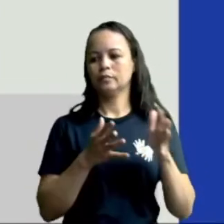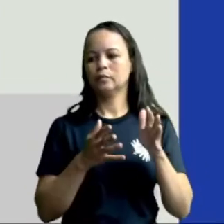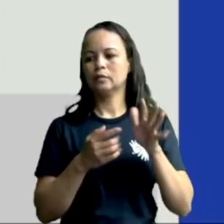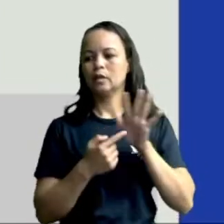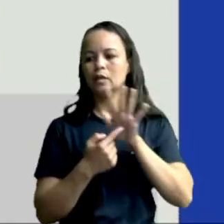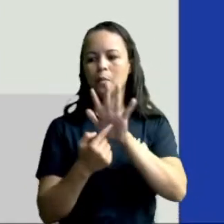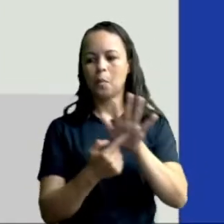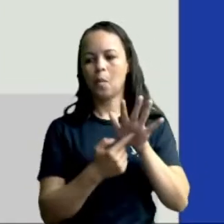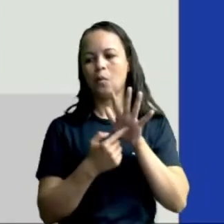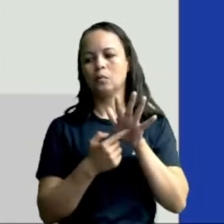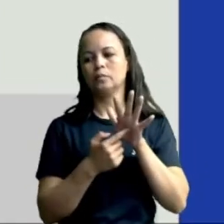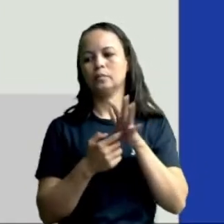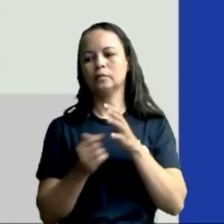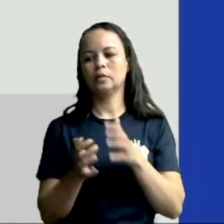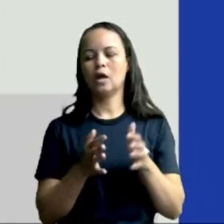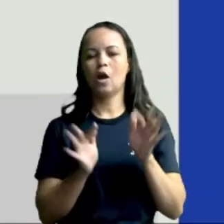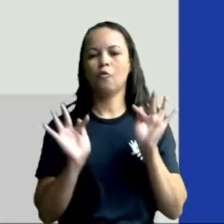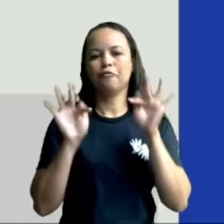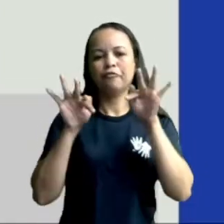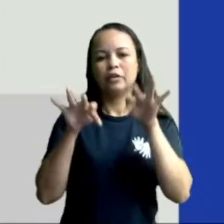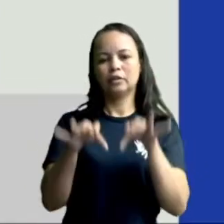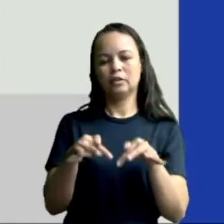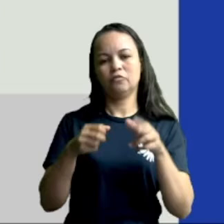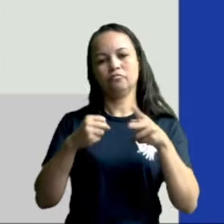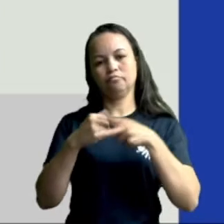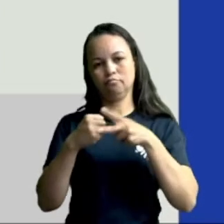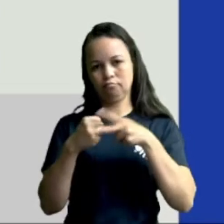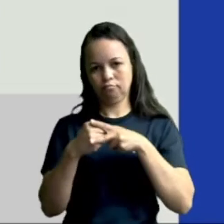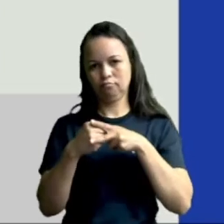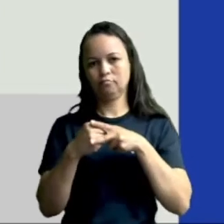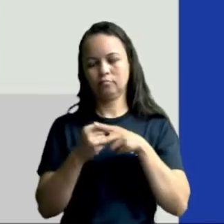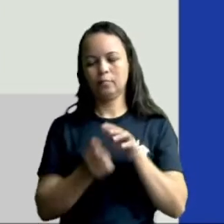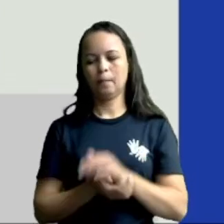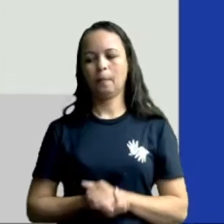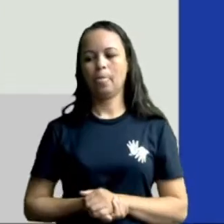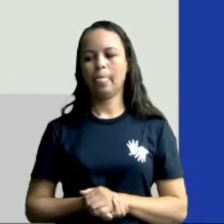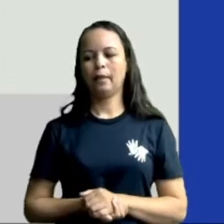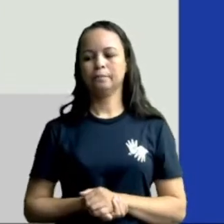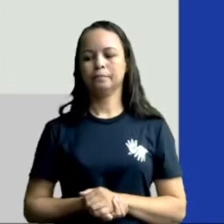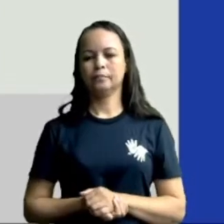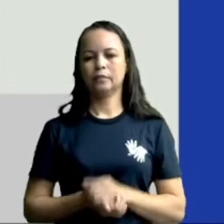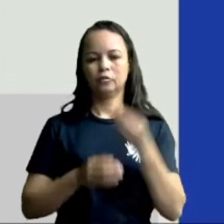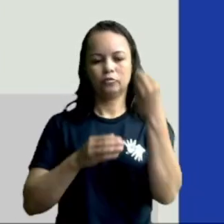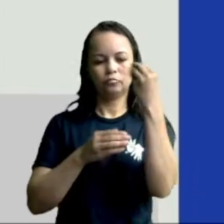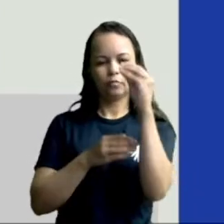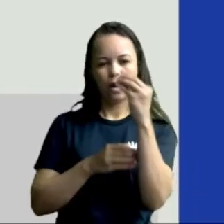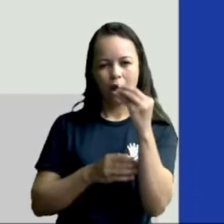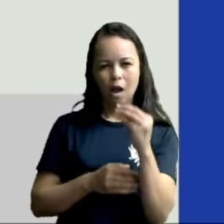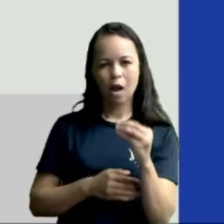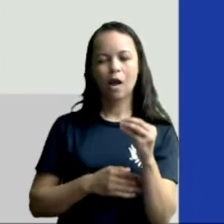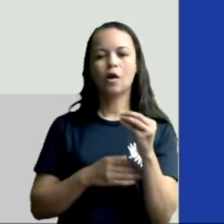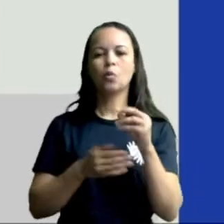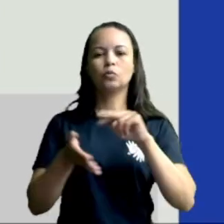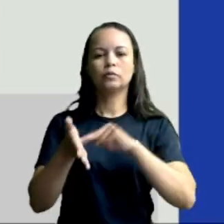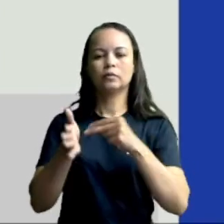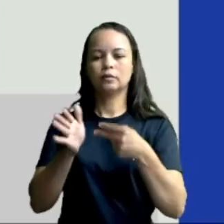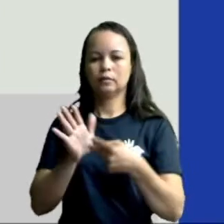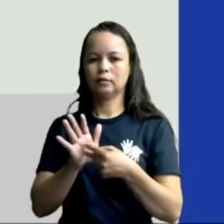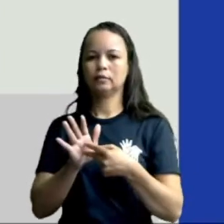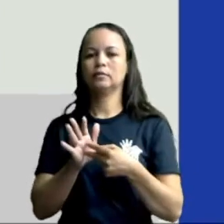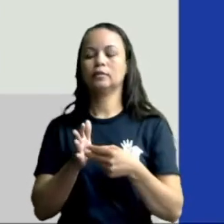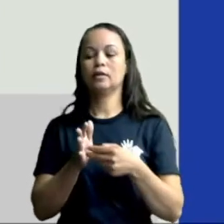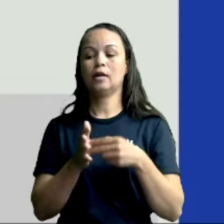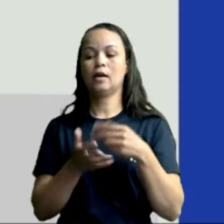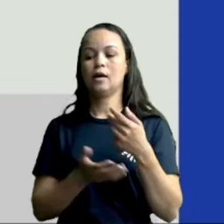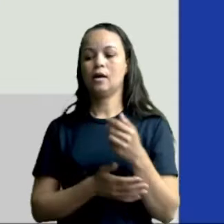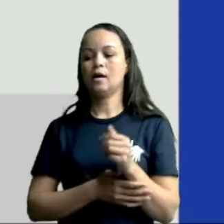la tabla al infinitivo del verbo. A gente vai adicionar, añadir significa